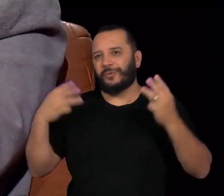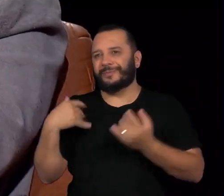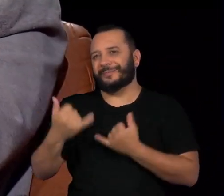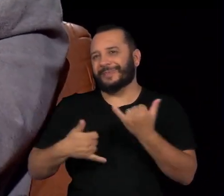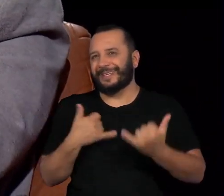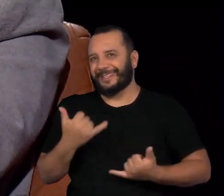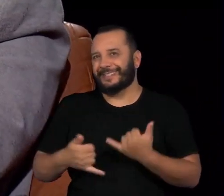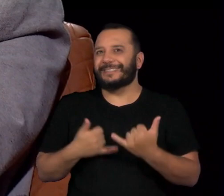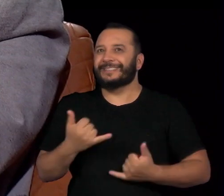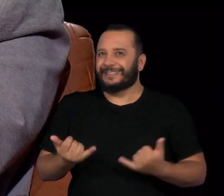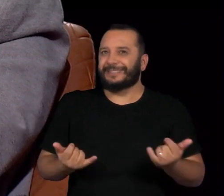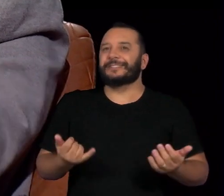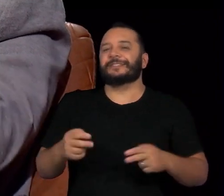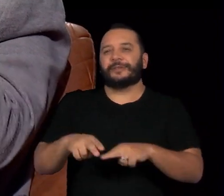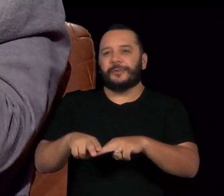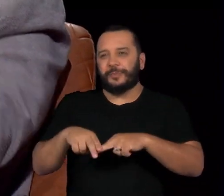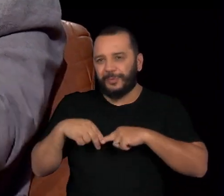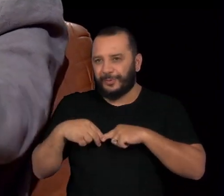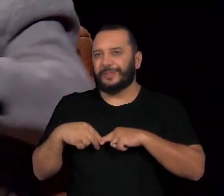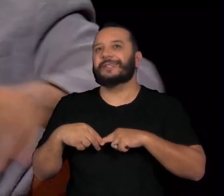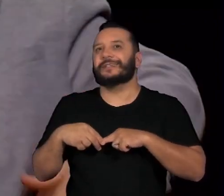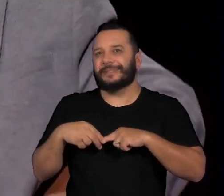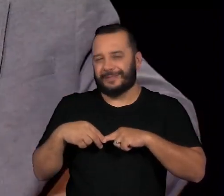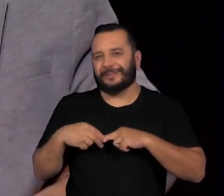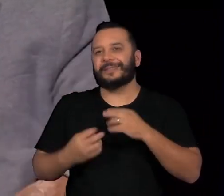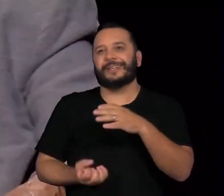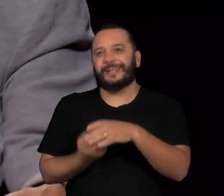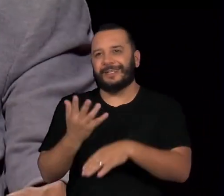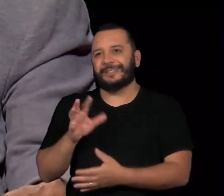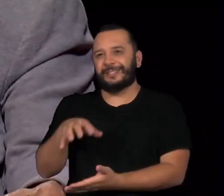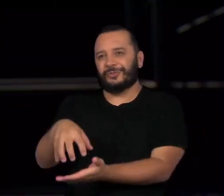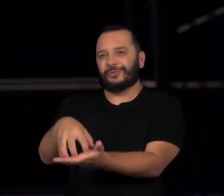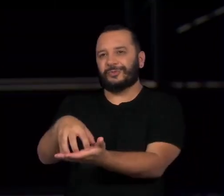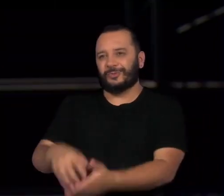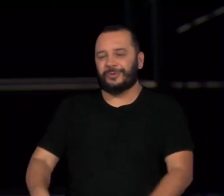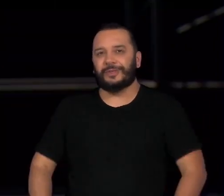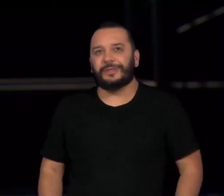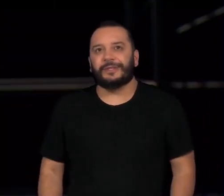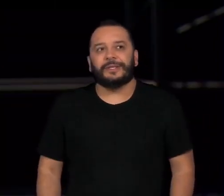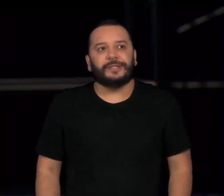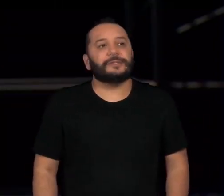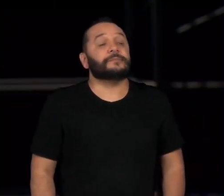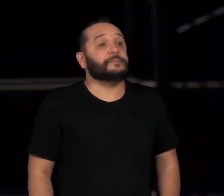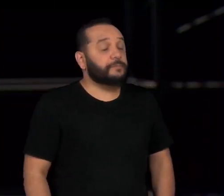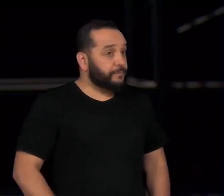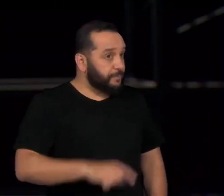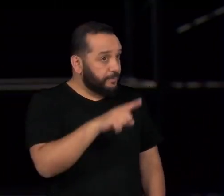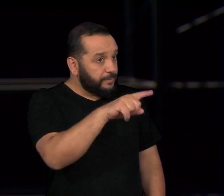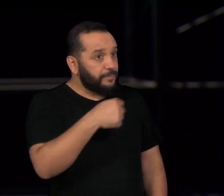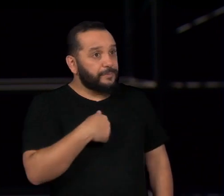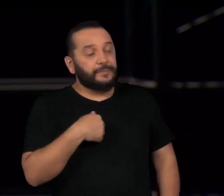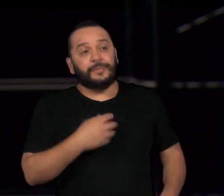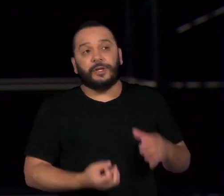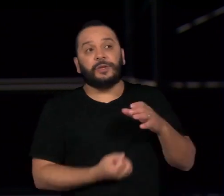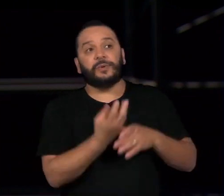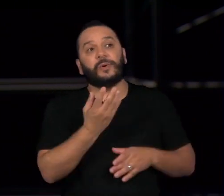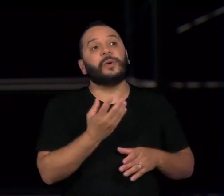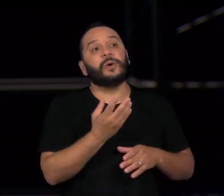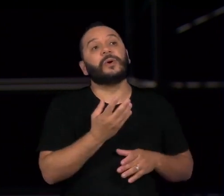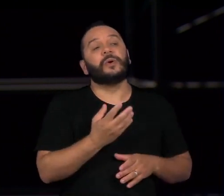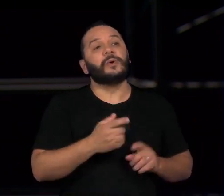fatores é que levou Justamente a a criação do Instituto a criação do Instituto agora você criou o personagem tonheta